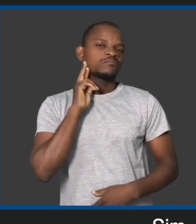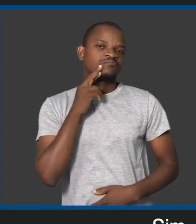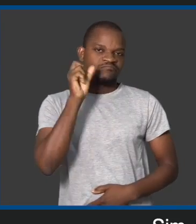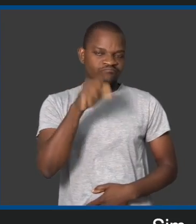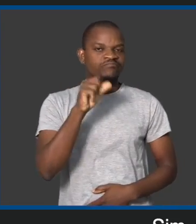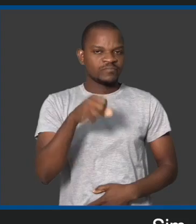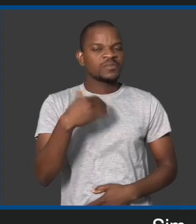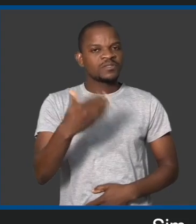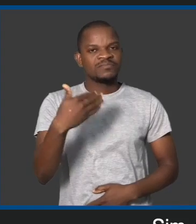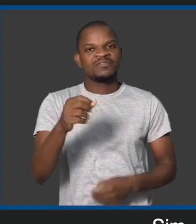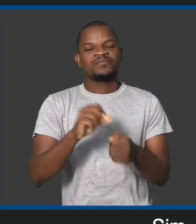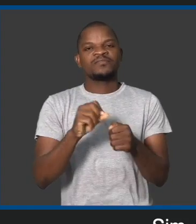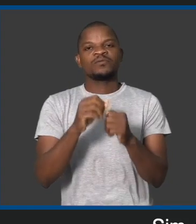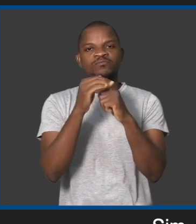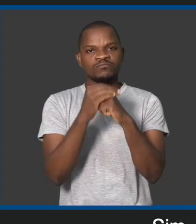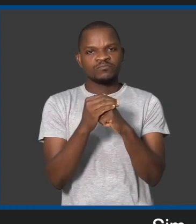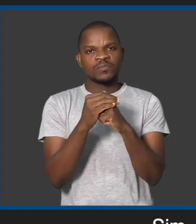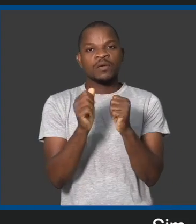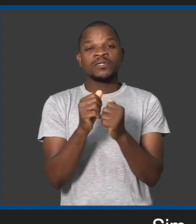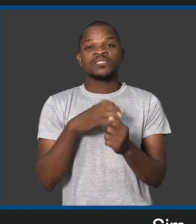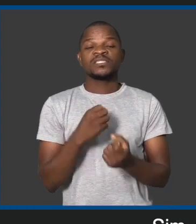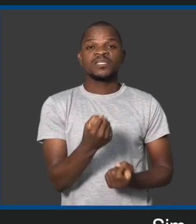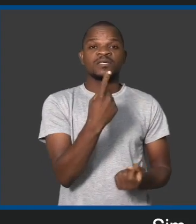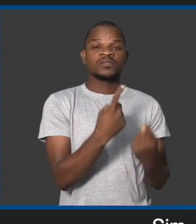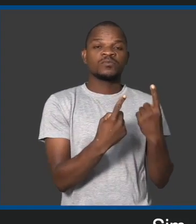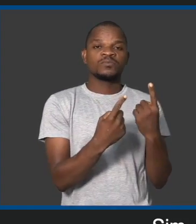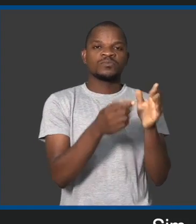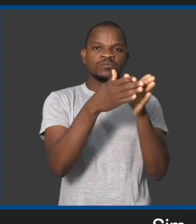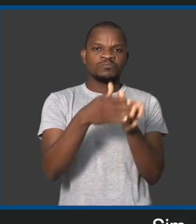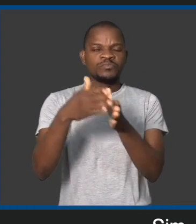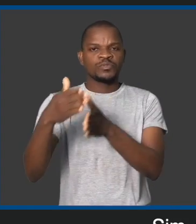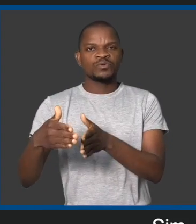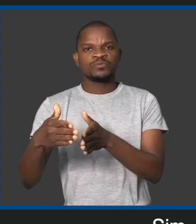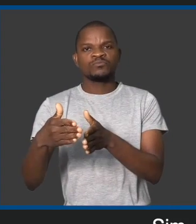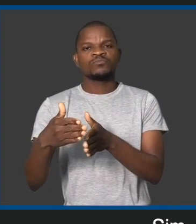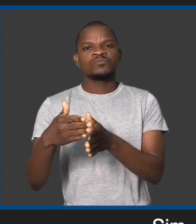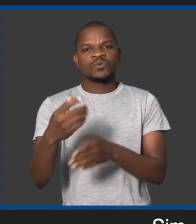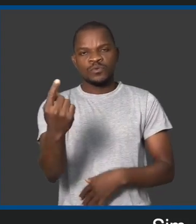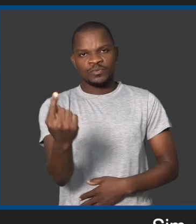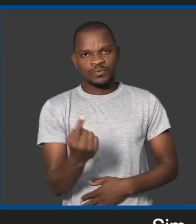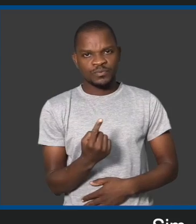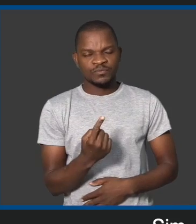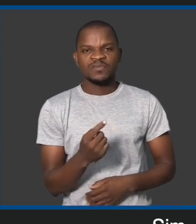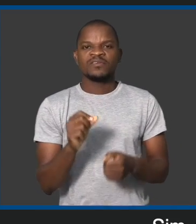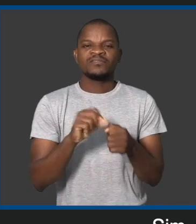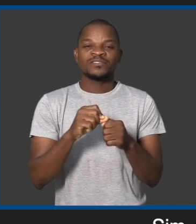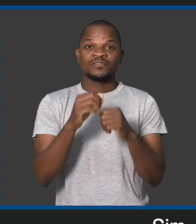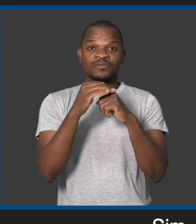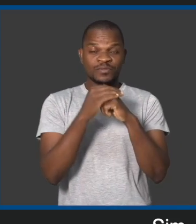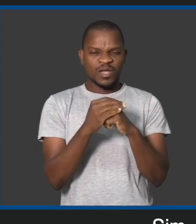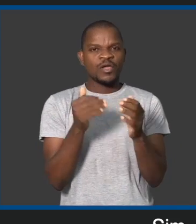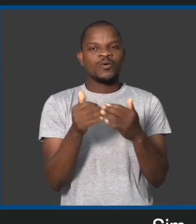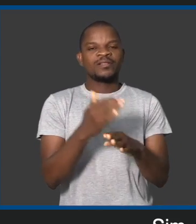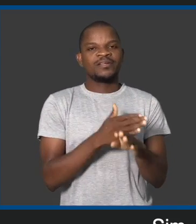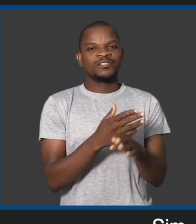bem feitas as suas orações. Outros vêm aqui, passam, depois, primeiro fazem